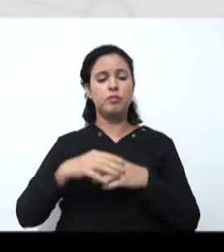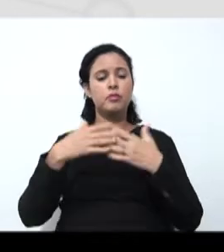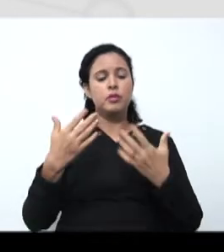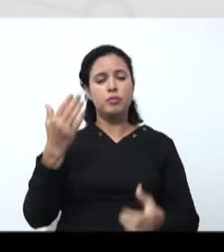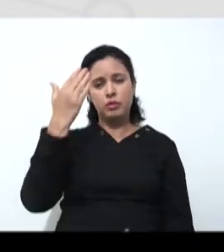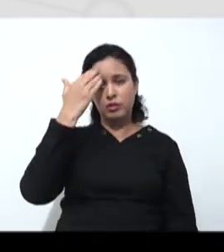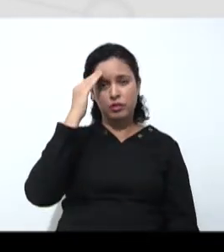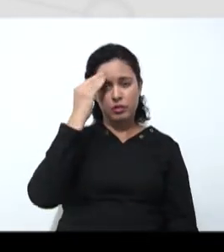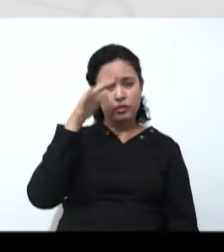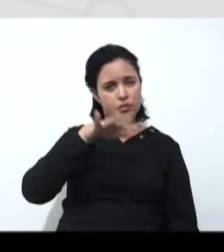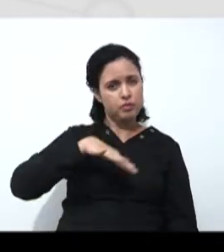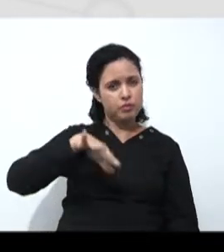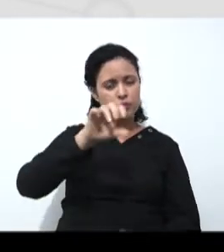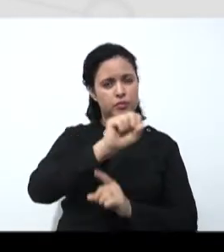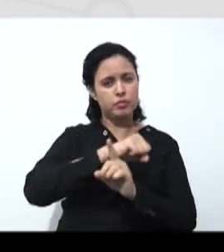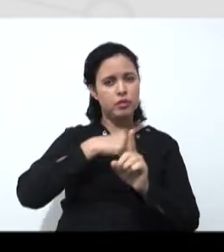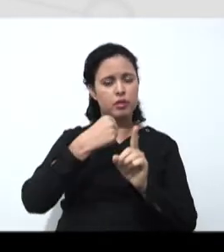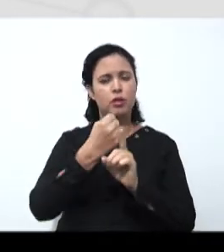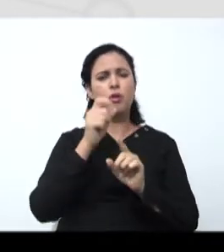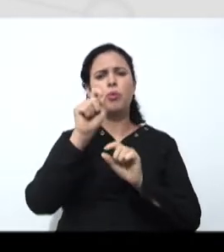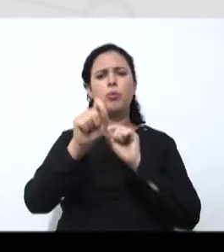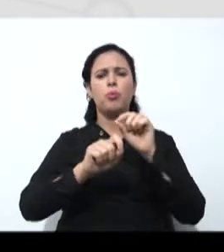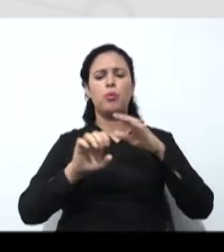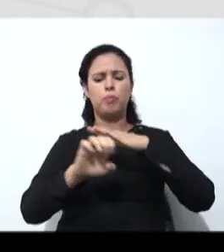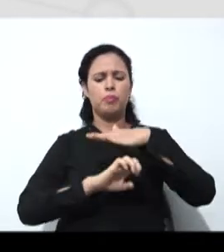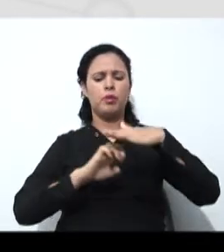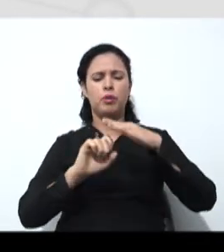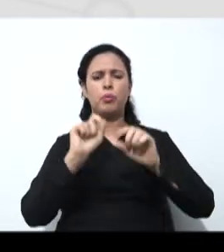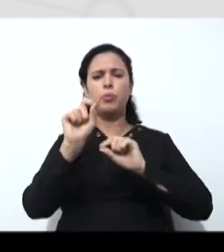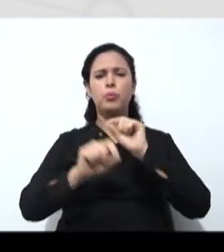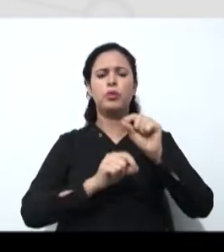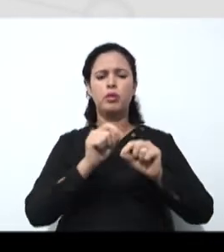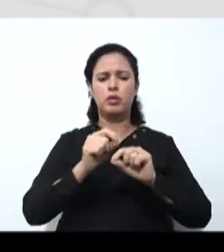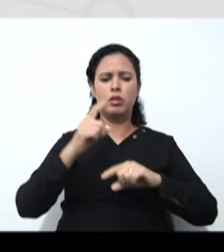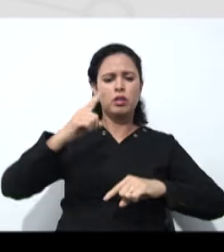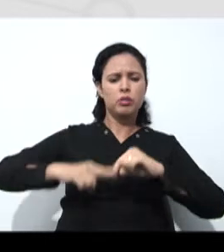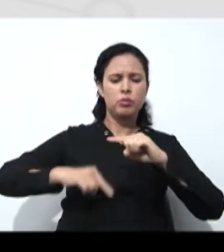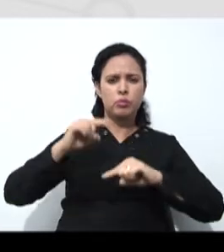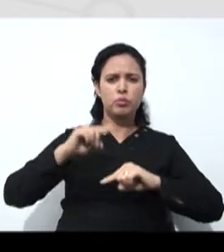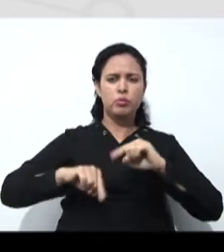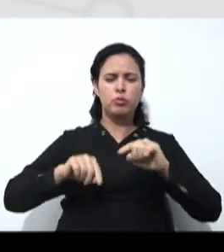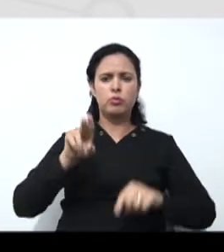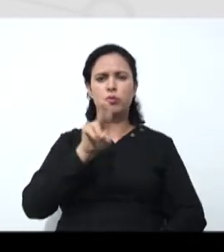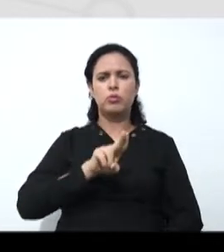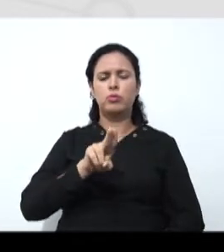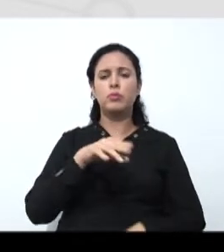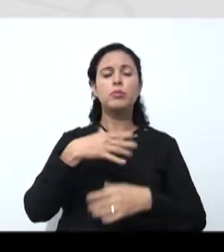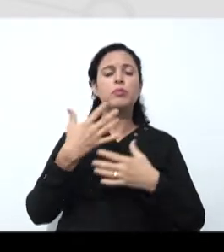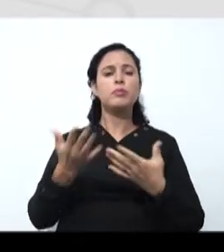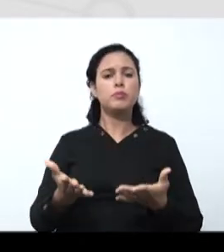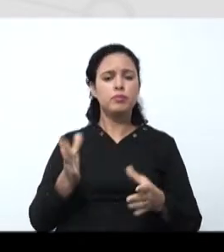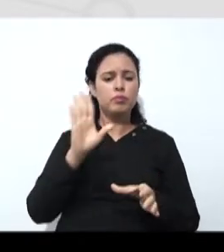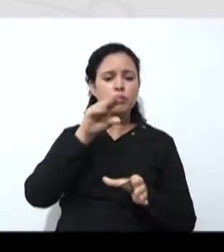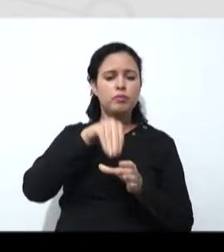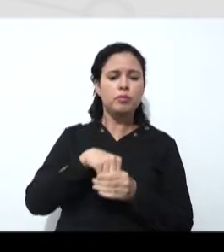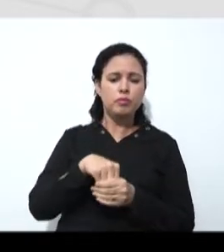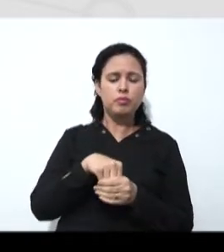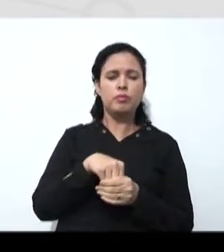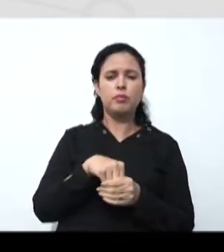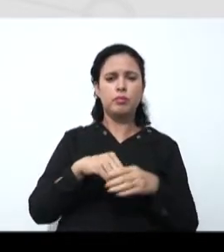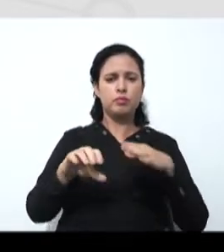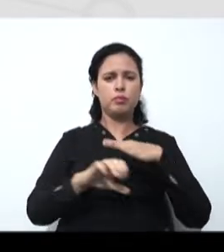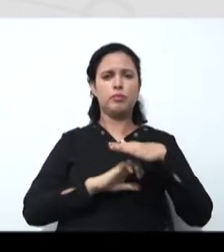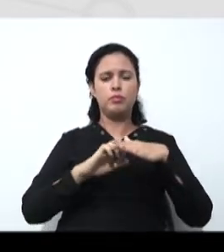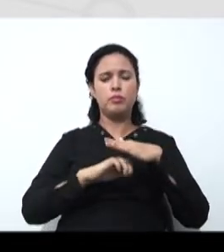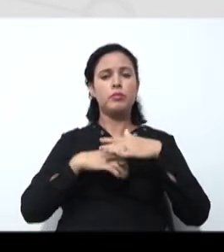sociedade o que são essas empresas, o que elas fazem, quais são os recursos. Então, dentro de uma cooperativa, quais são os recursos que